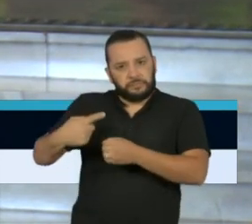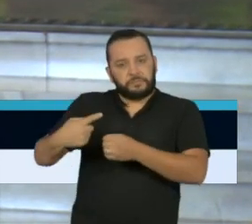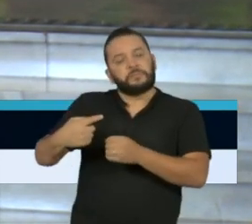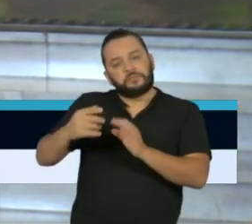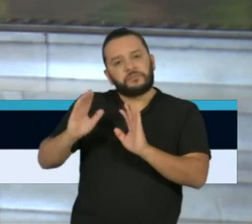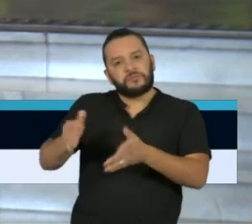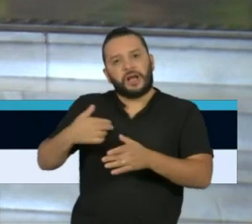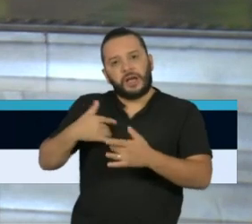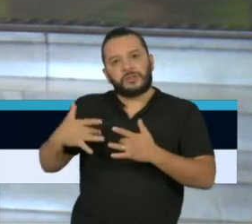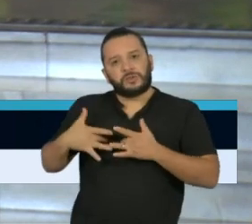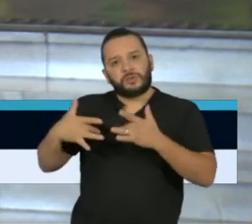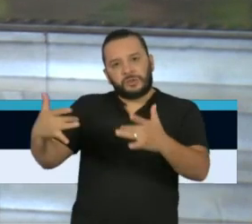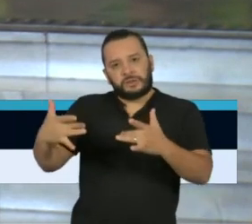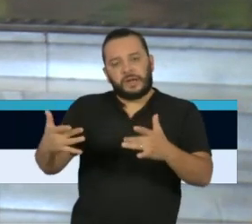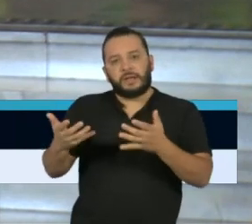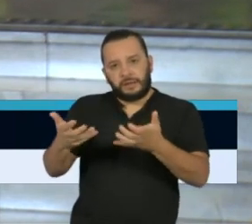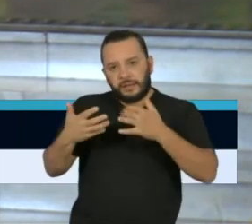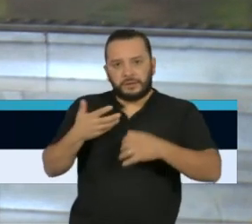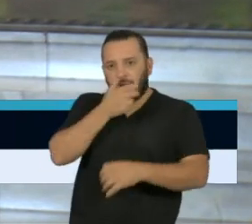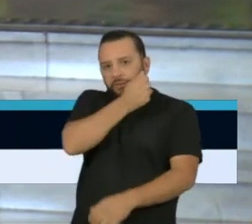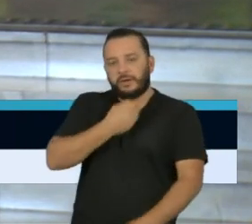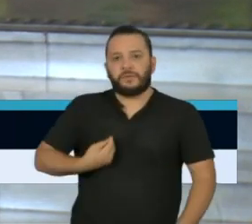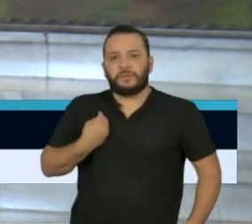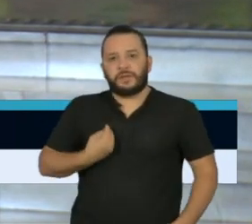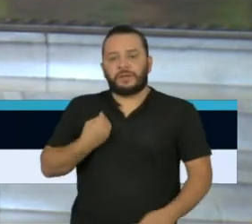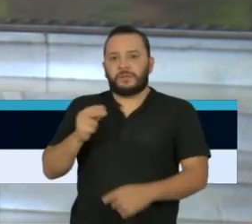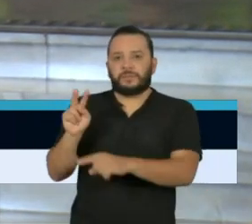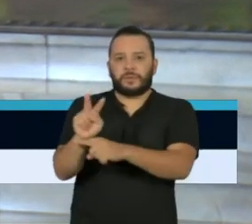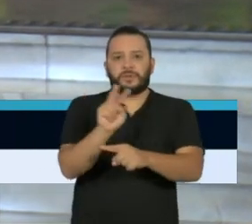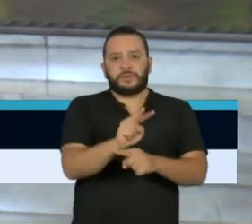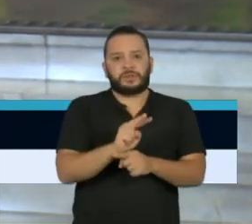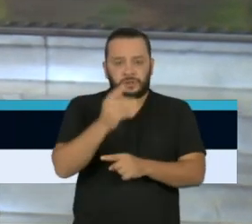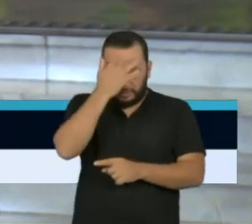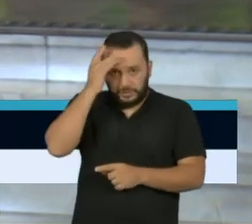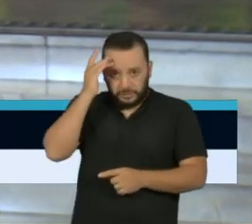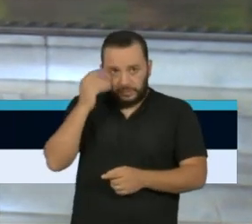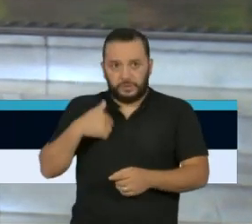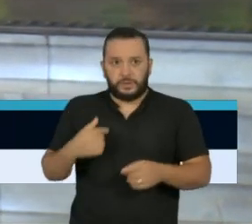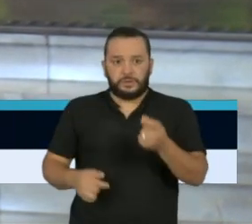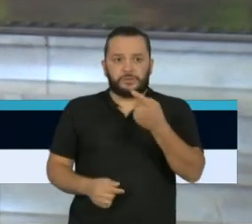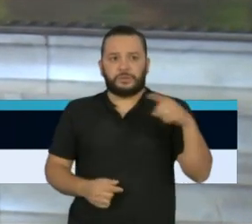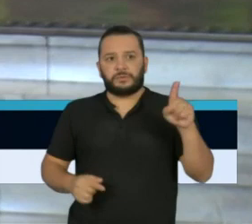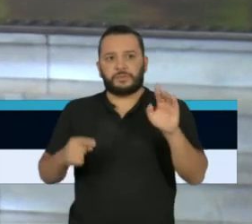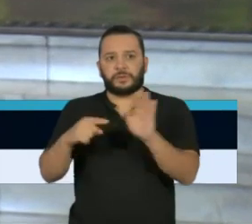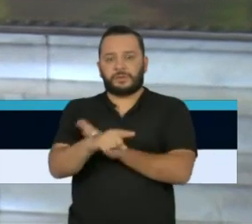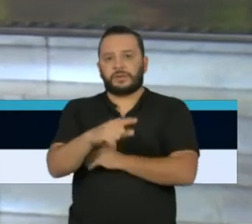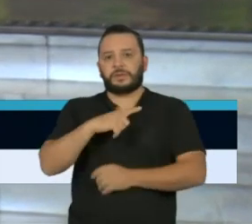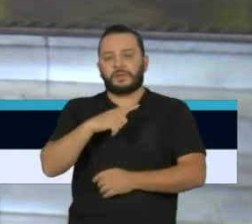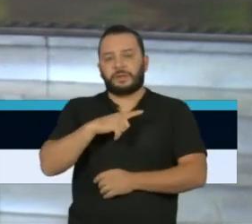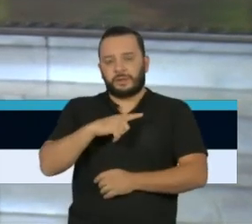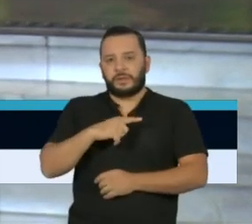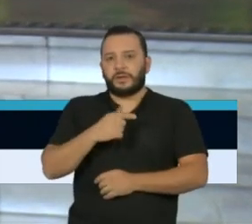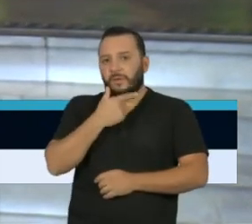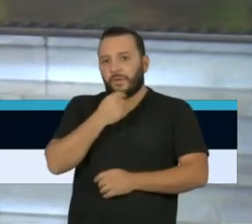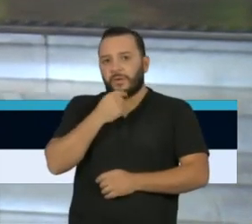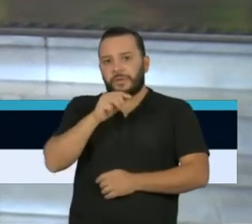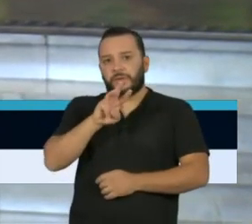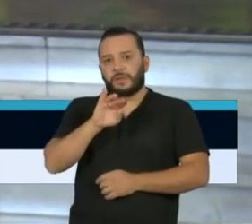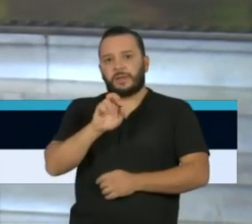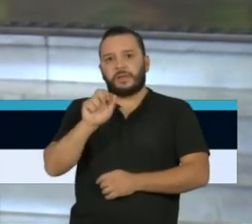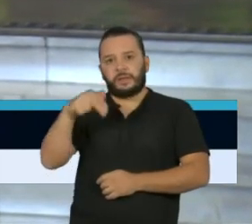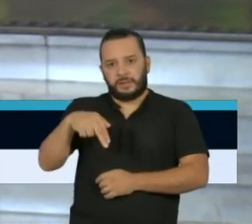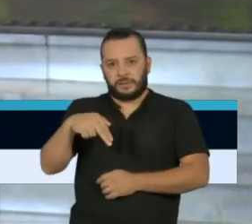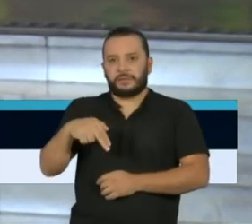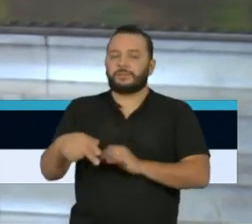de salvar vidas e proteger as pessoas. Vamos agora à última pergunta de hoje, que é do jornalista William Cury, da